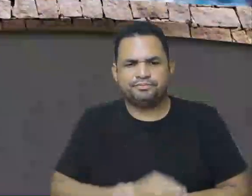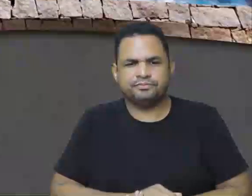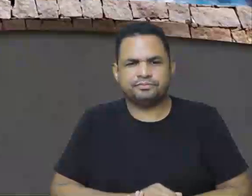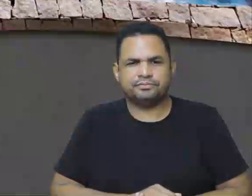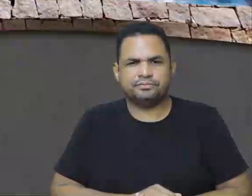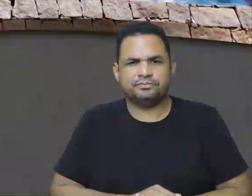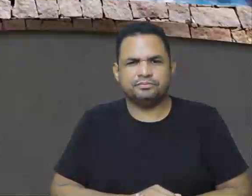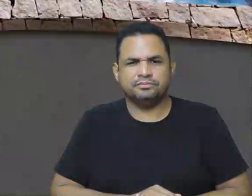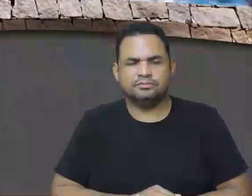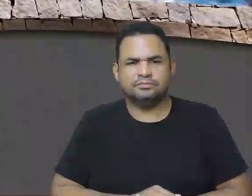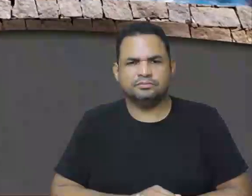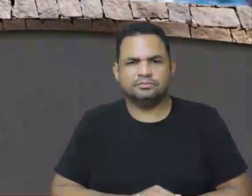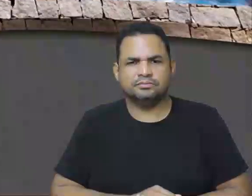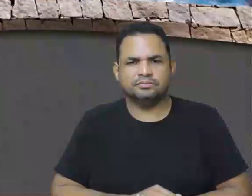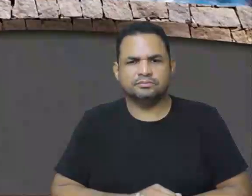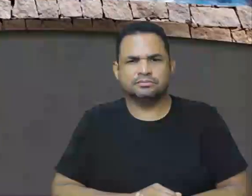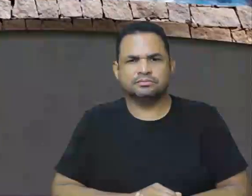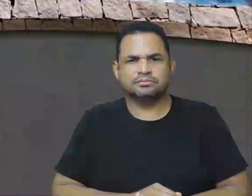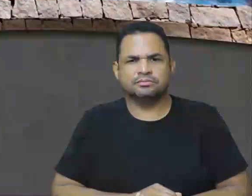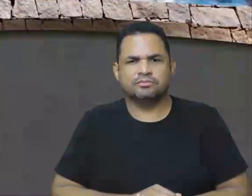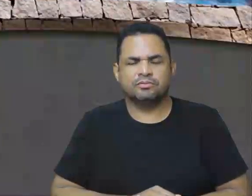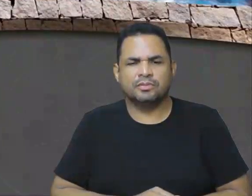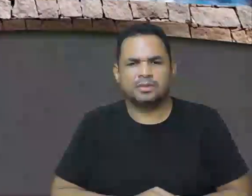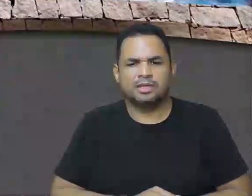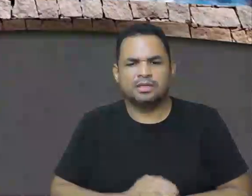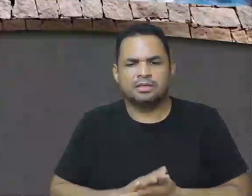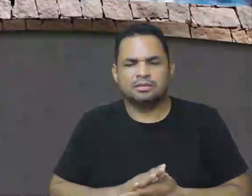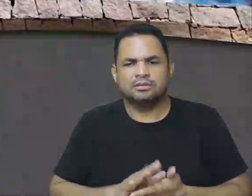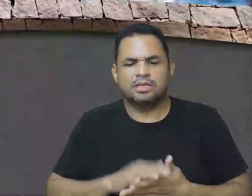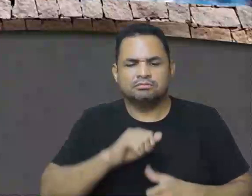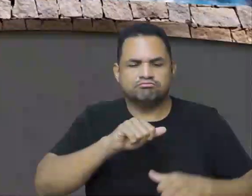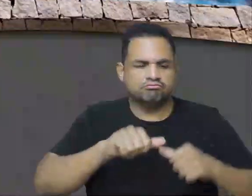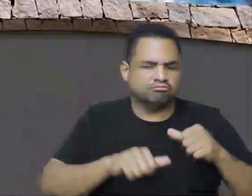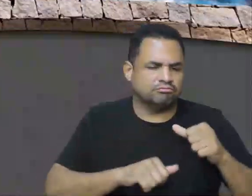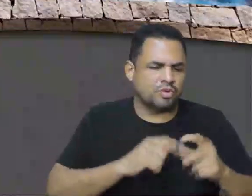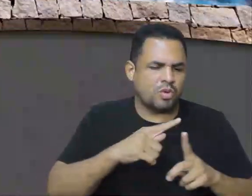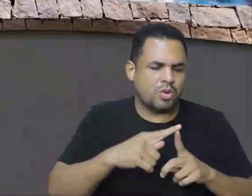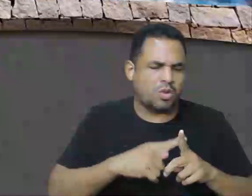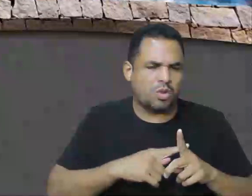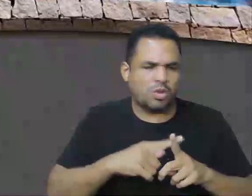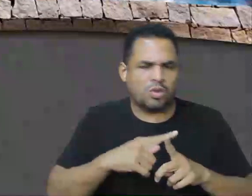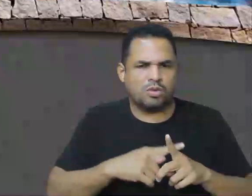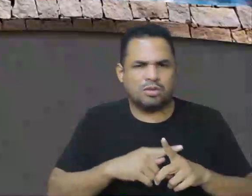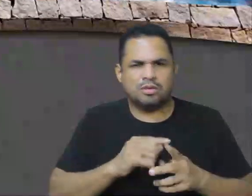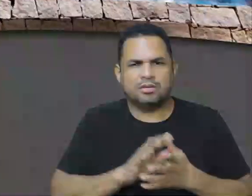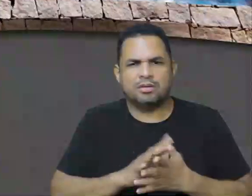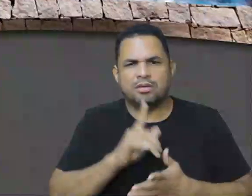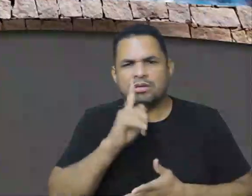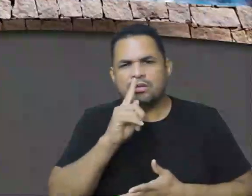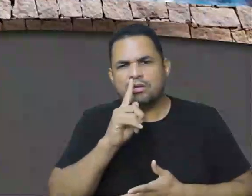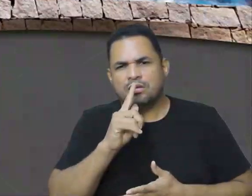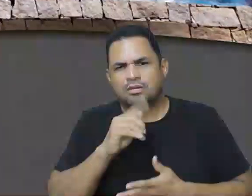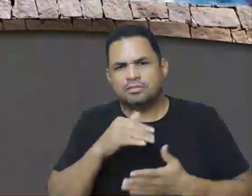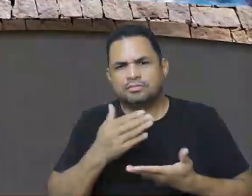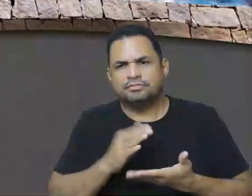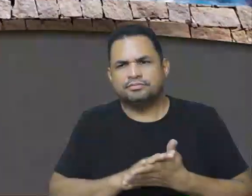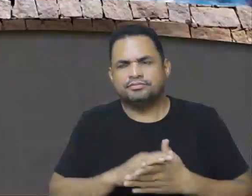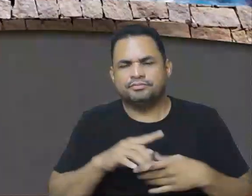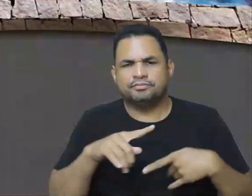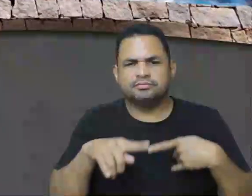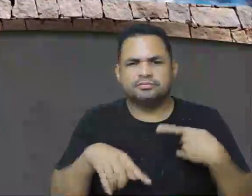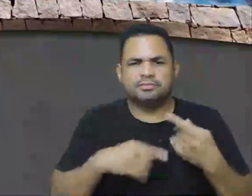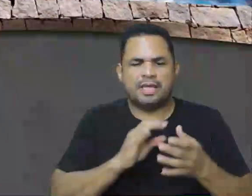a questão física, a amplitude, a variação de temperatura, a questão da água, que daqui a pouco